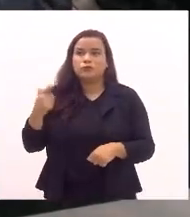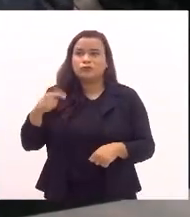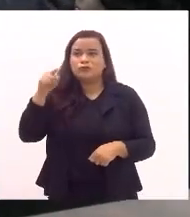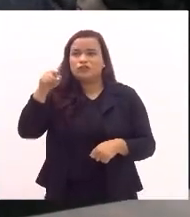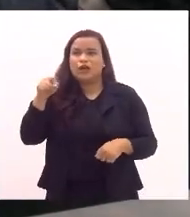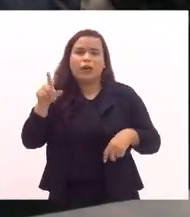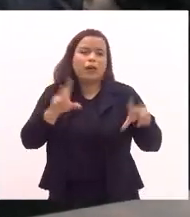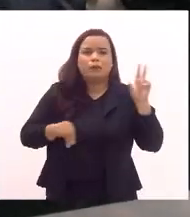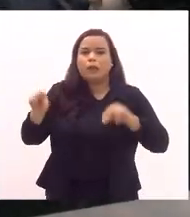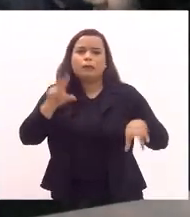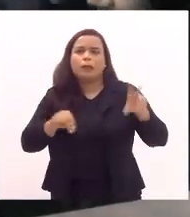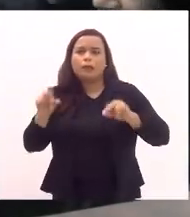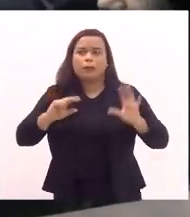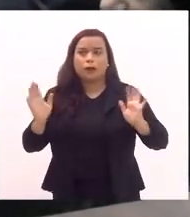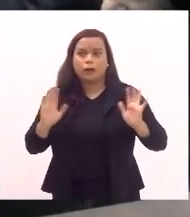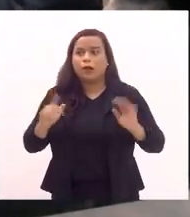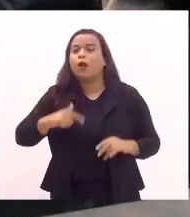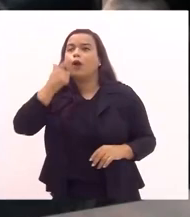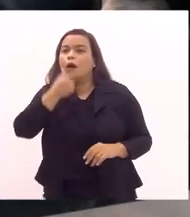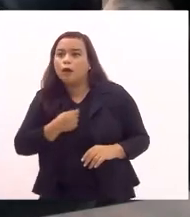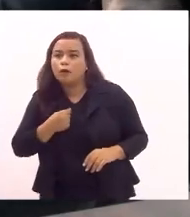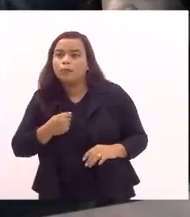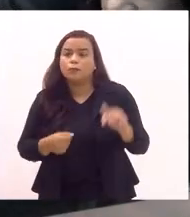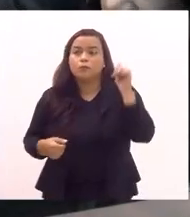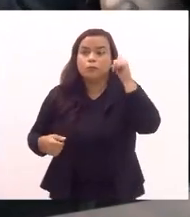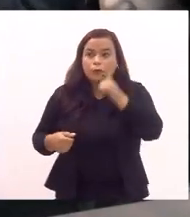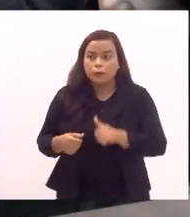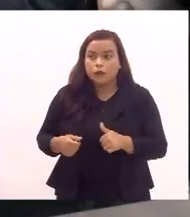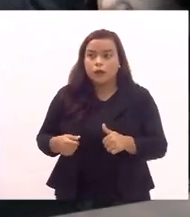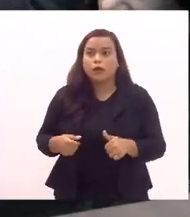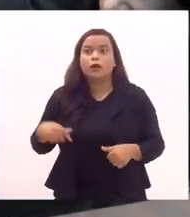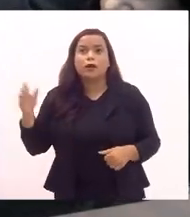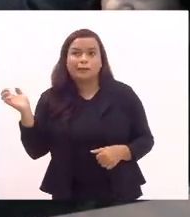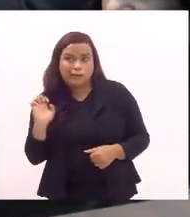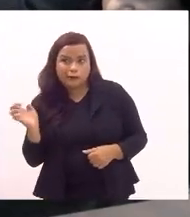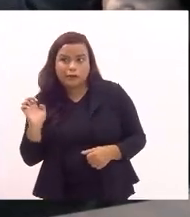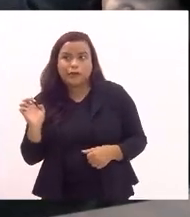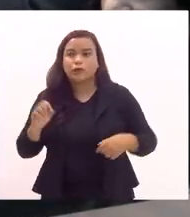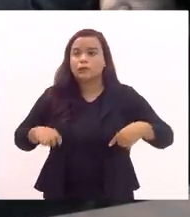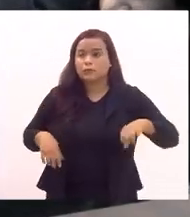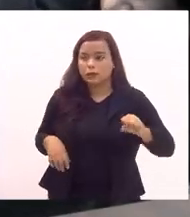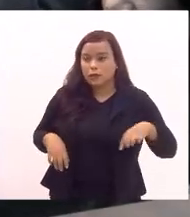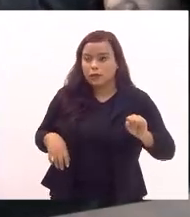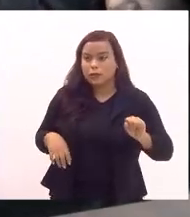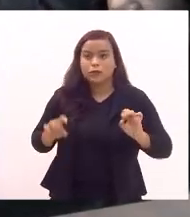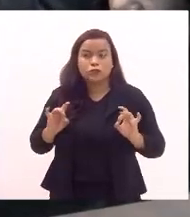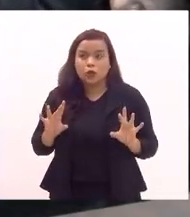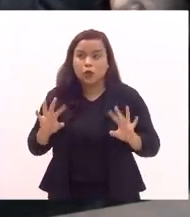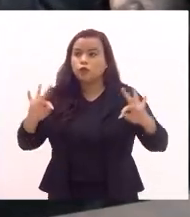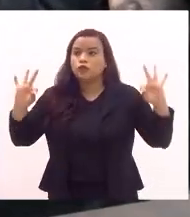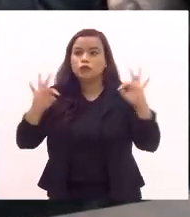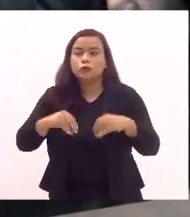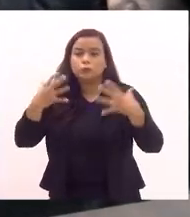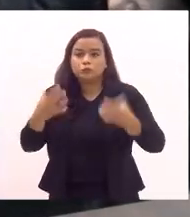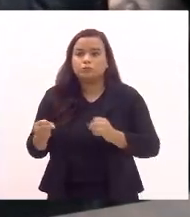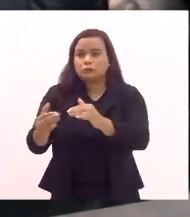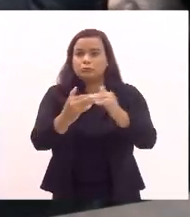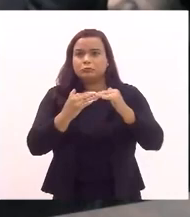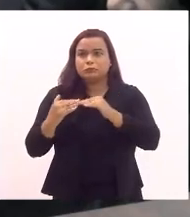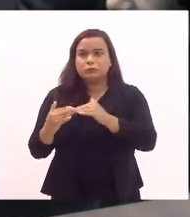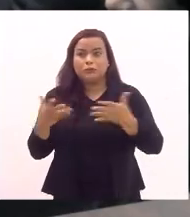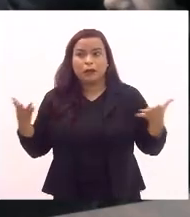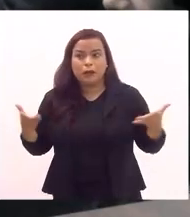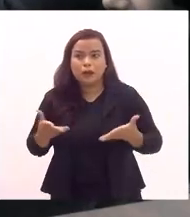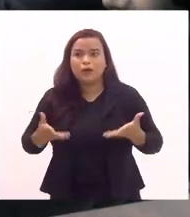papagaiada era homem mulher e sapatão e todo mundo se entendia agora